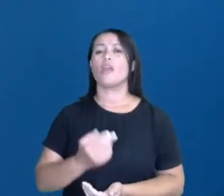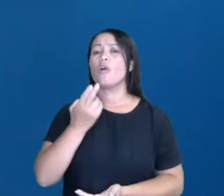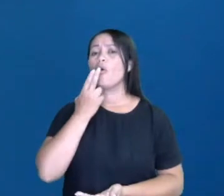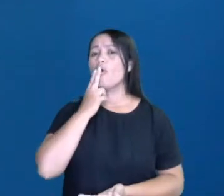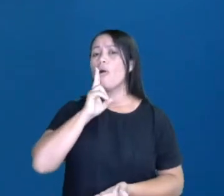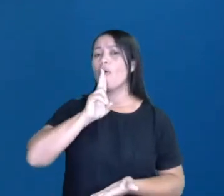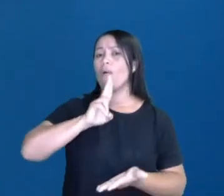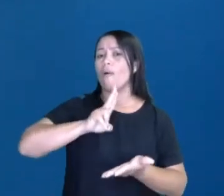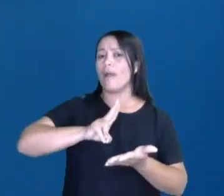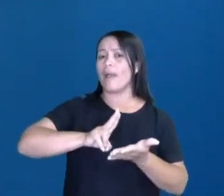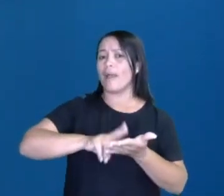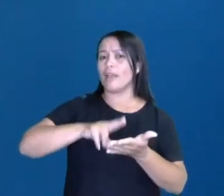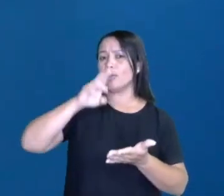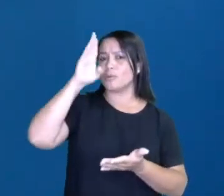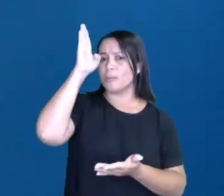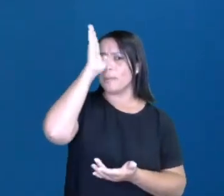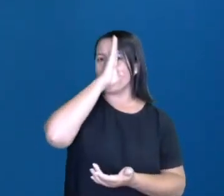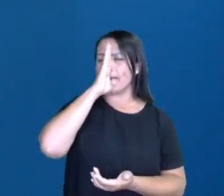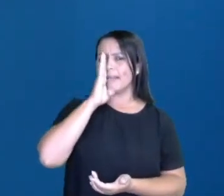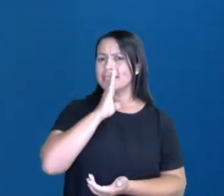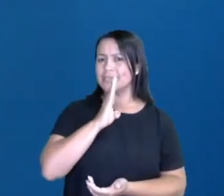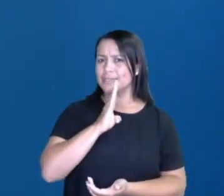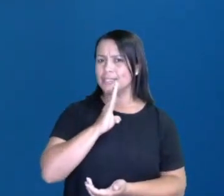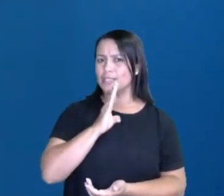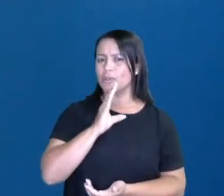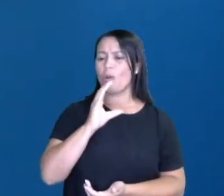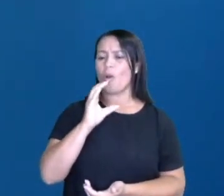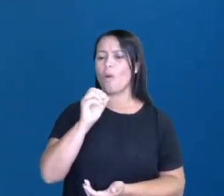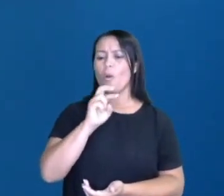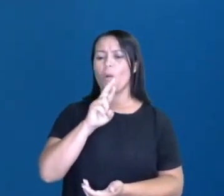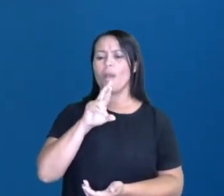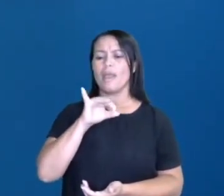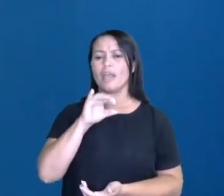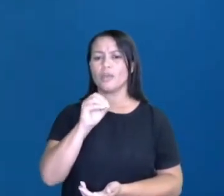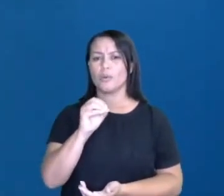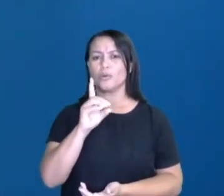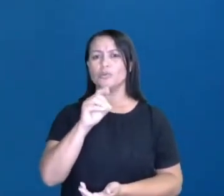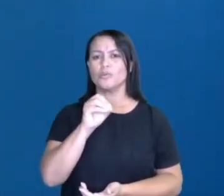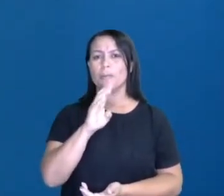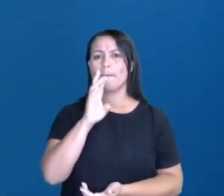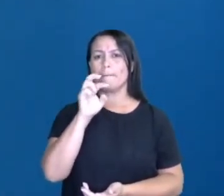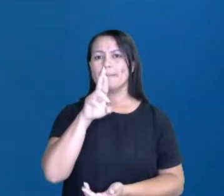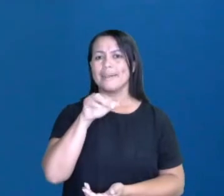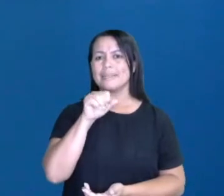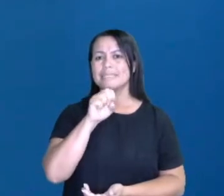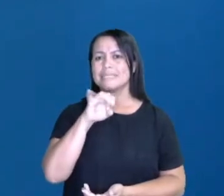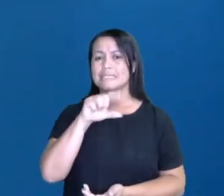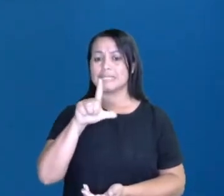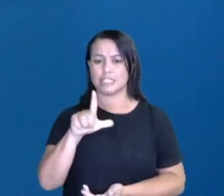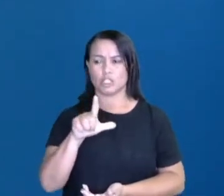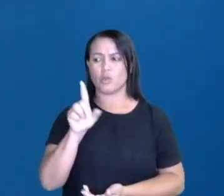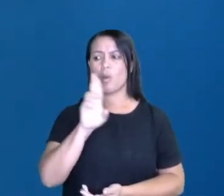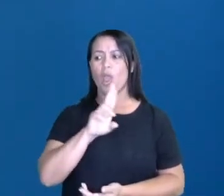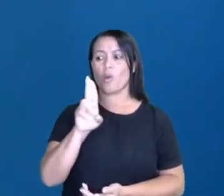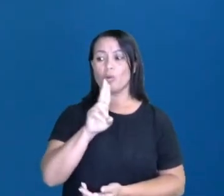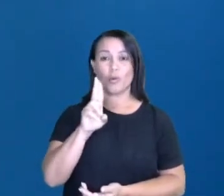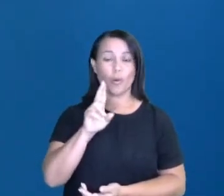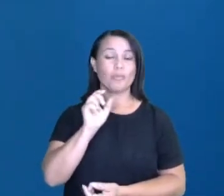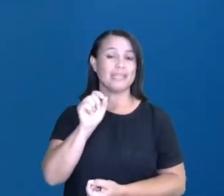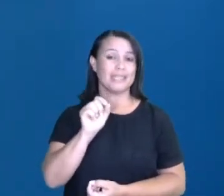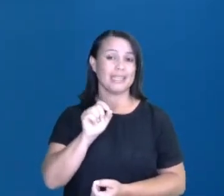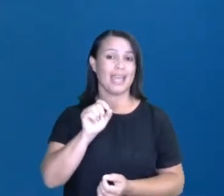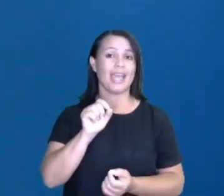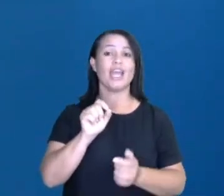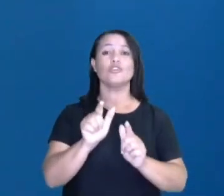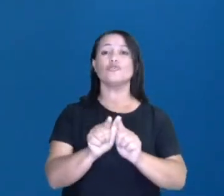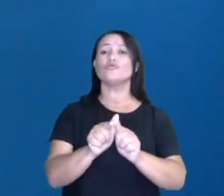Correio do Brasil, isso mesmo. Correio do Brasil é o nome de um jornal. E se é o nome